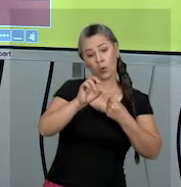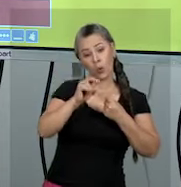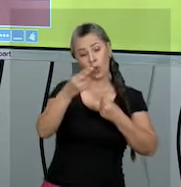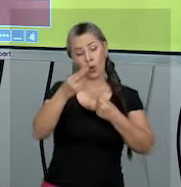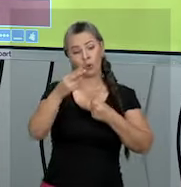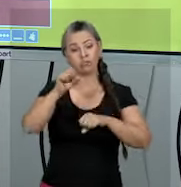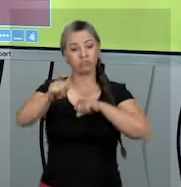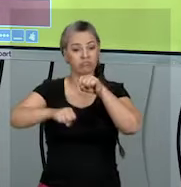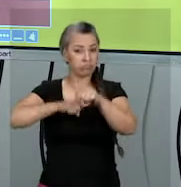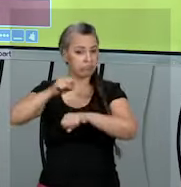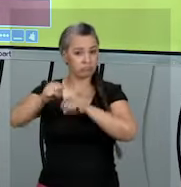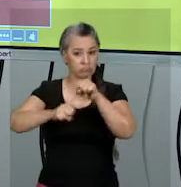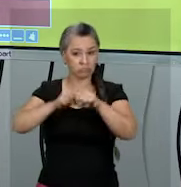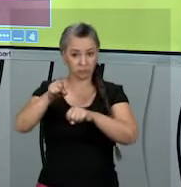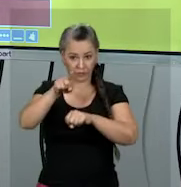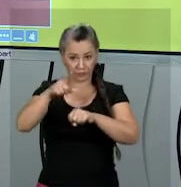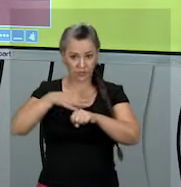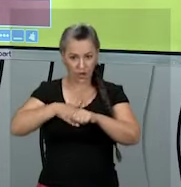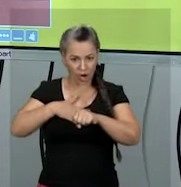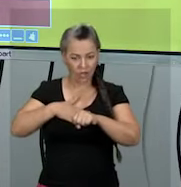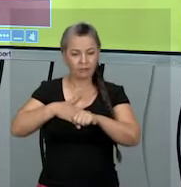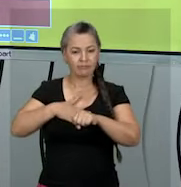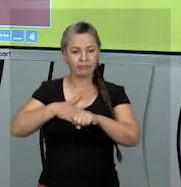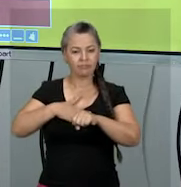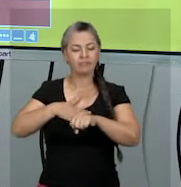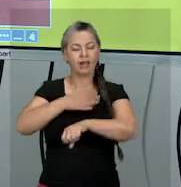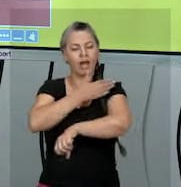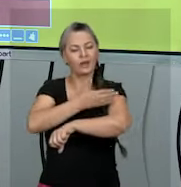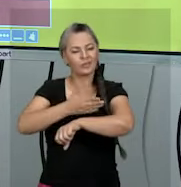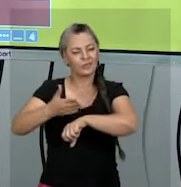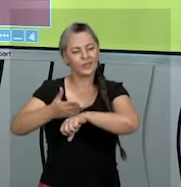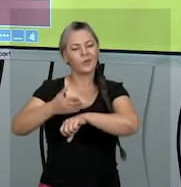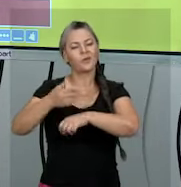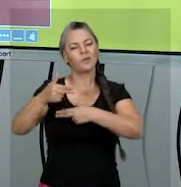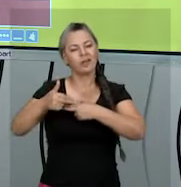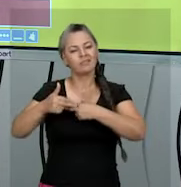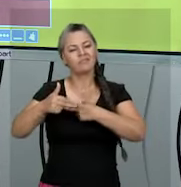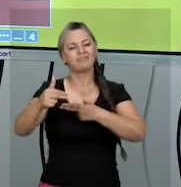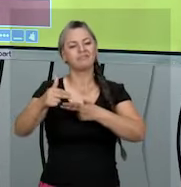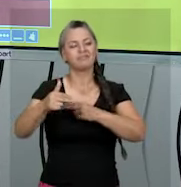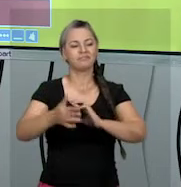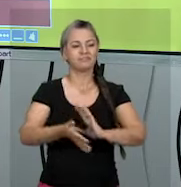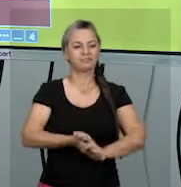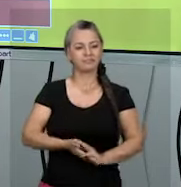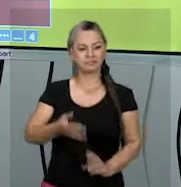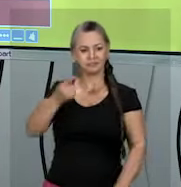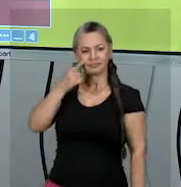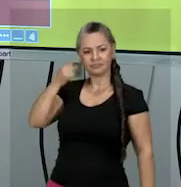semana. Muito importante para a nossa saúde do cérebro, dormir bem,